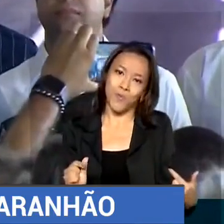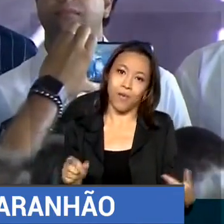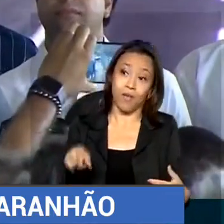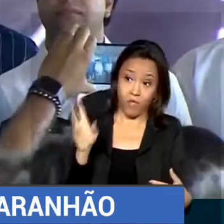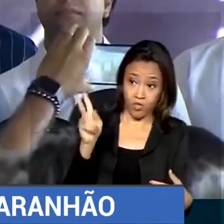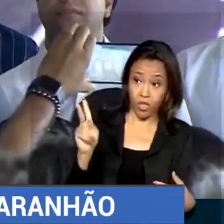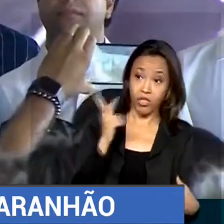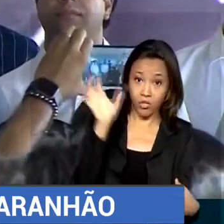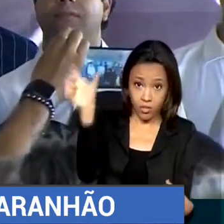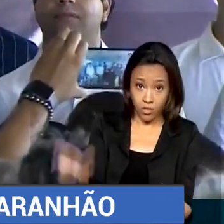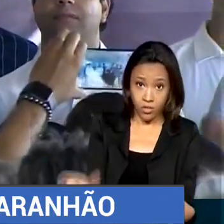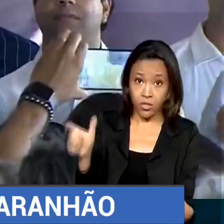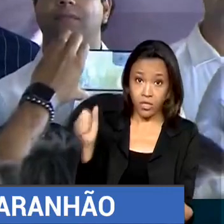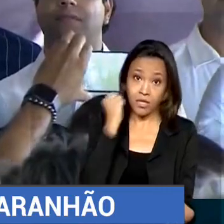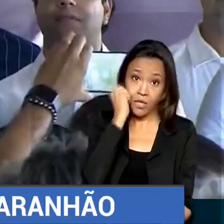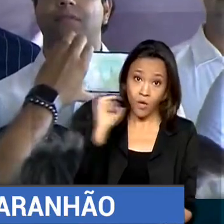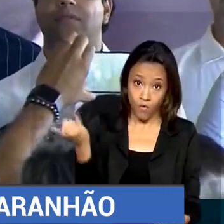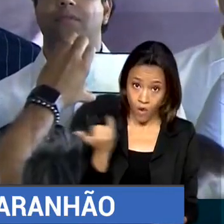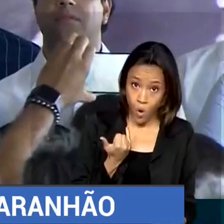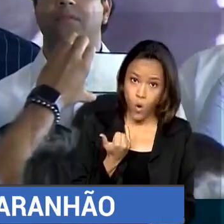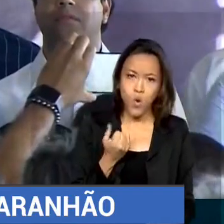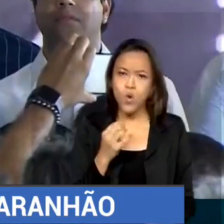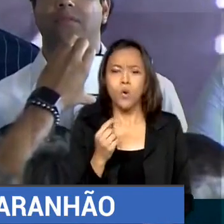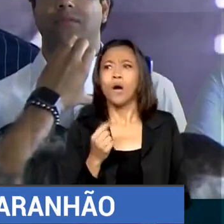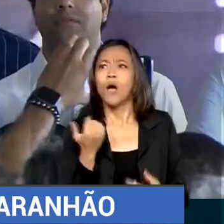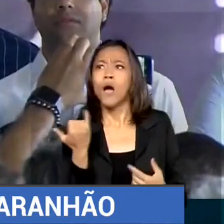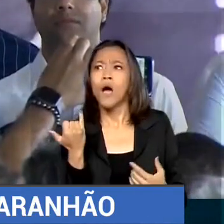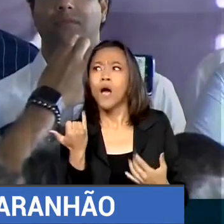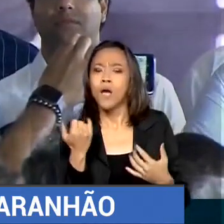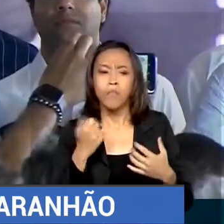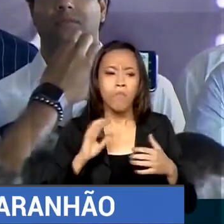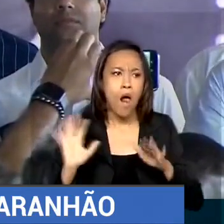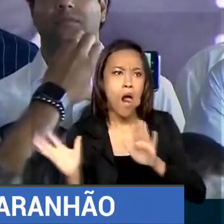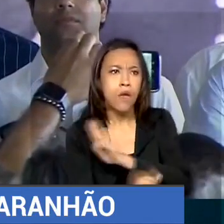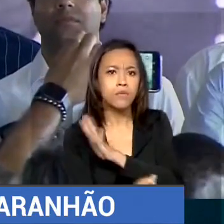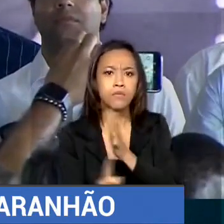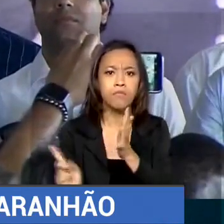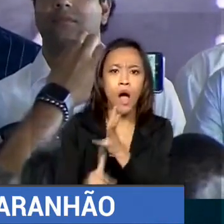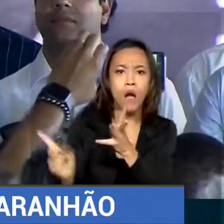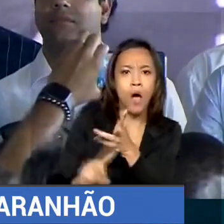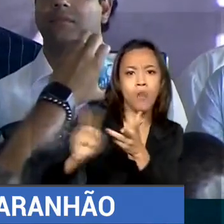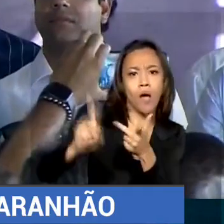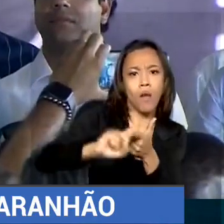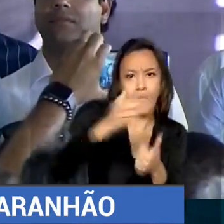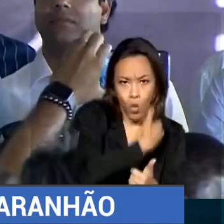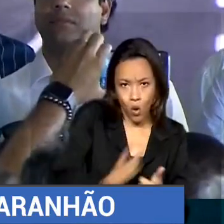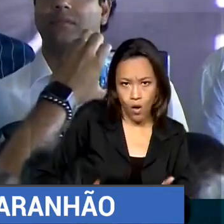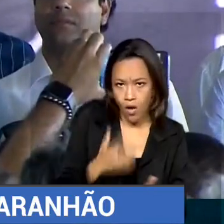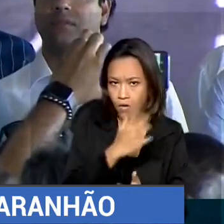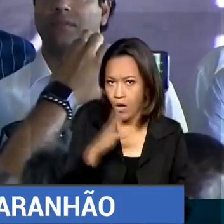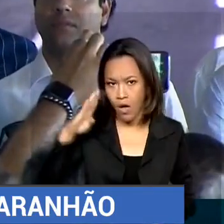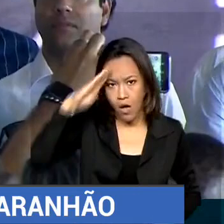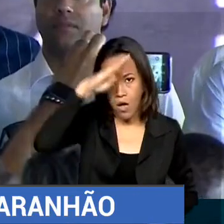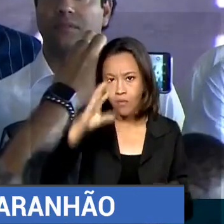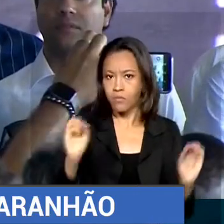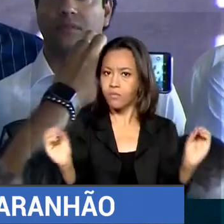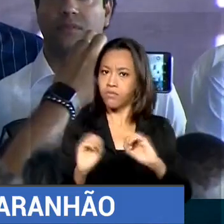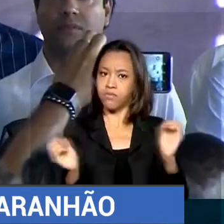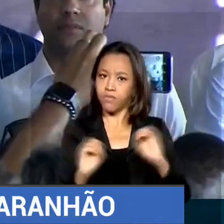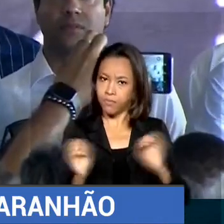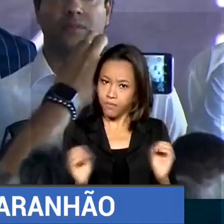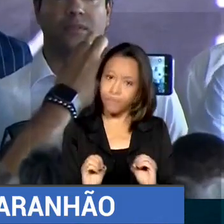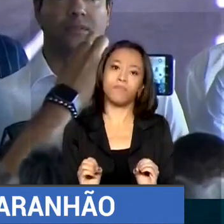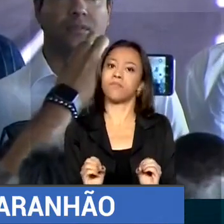não existe uma só notícia de corrupção em nosso governo. Isso devemos, obviamente,